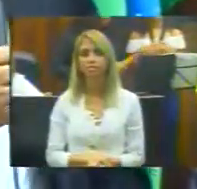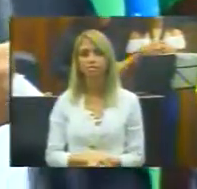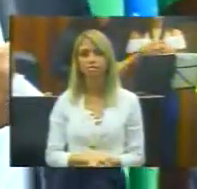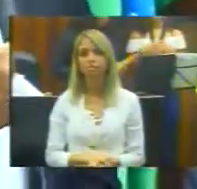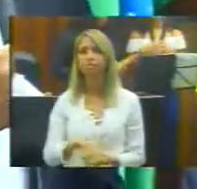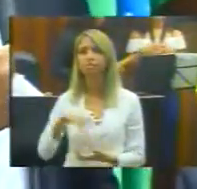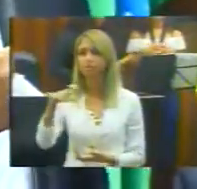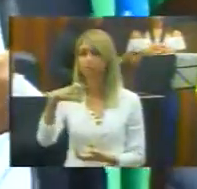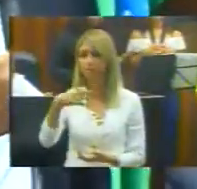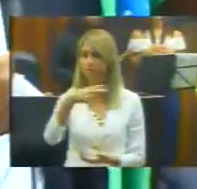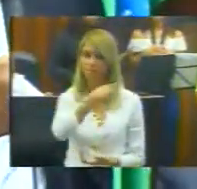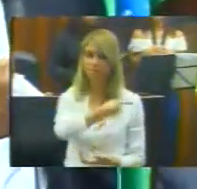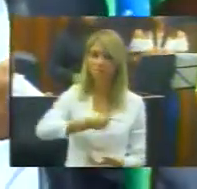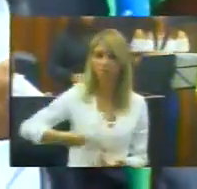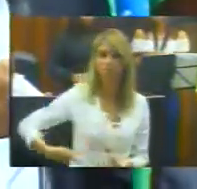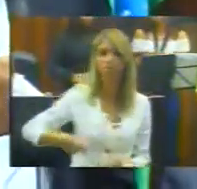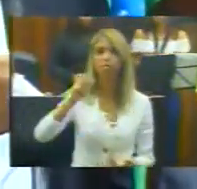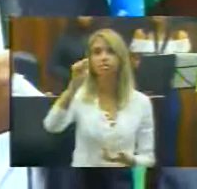Aquiles Barreto,